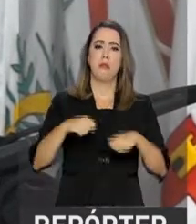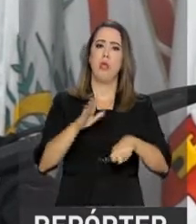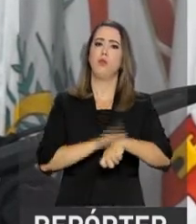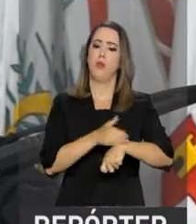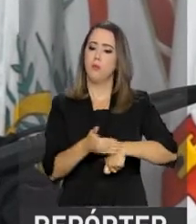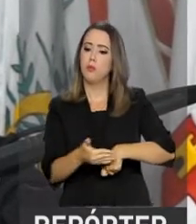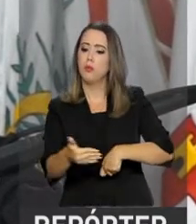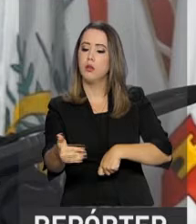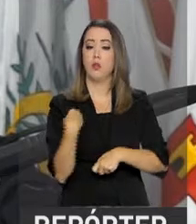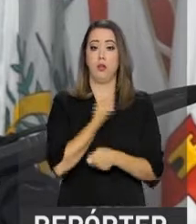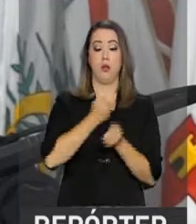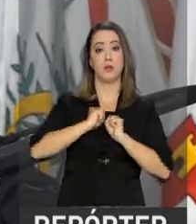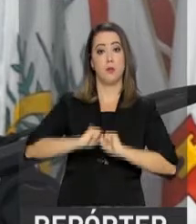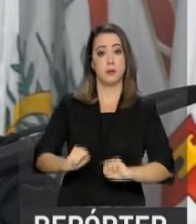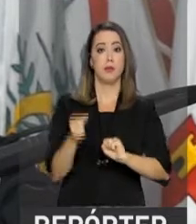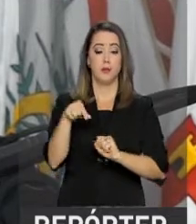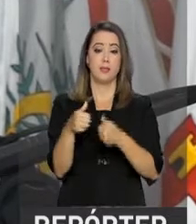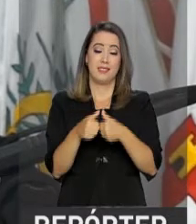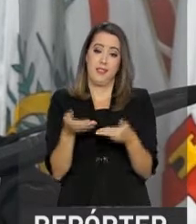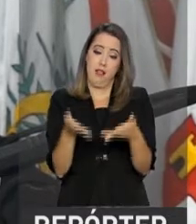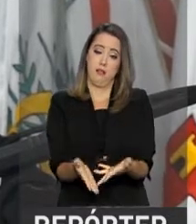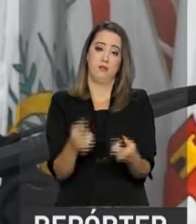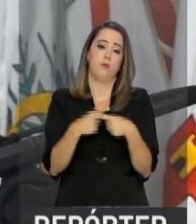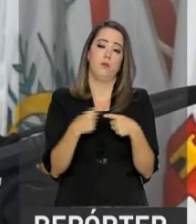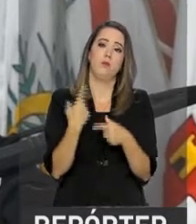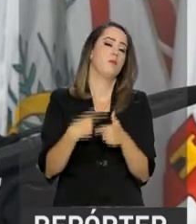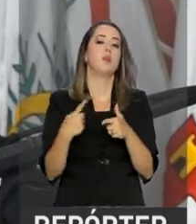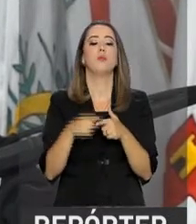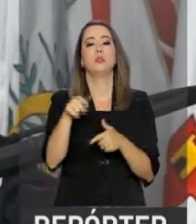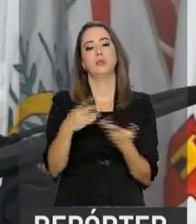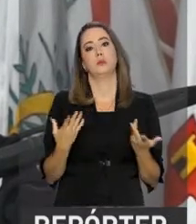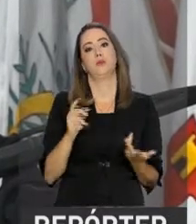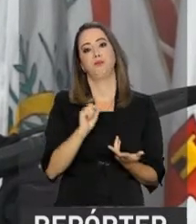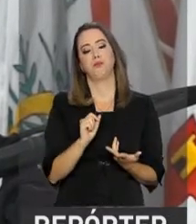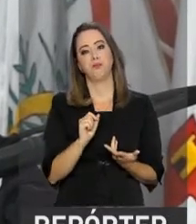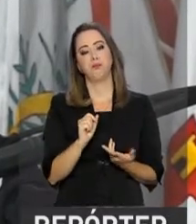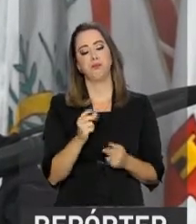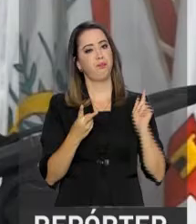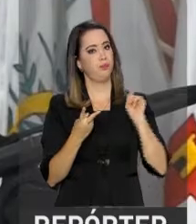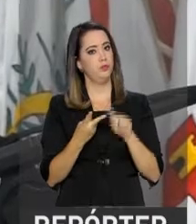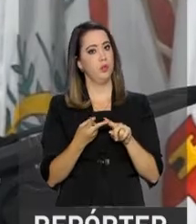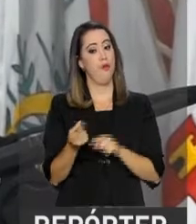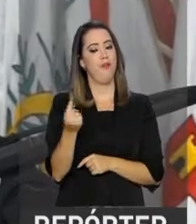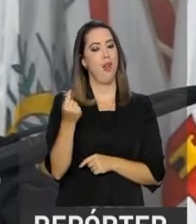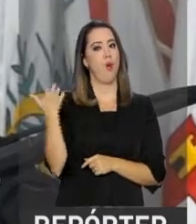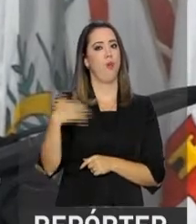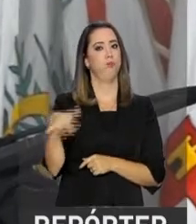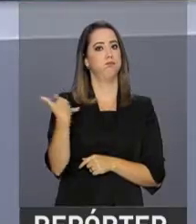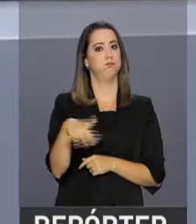prazo para que nós possamos permanecer em função de situações extraordinárias segundo lugar o custo é muito